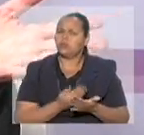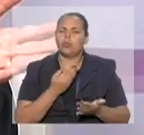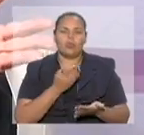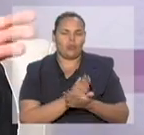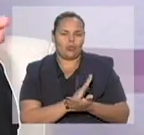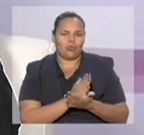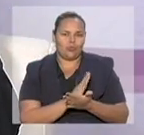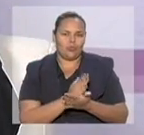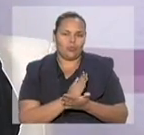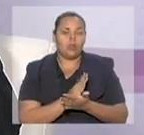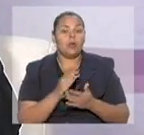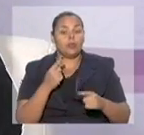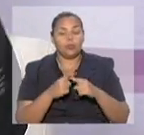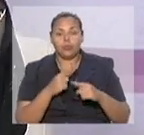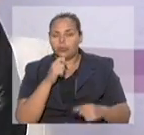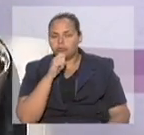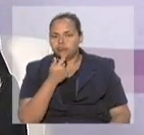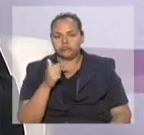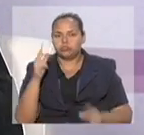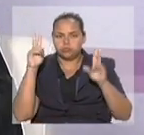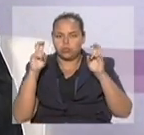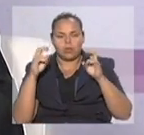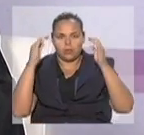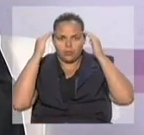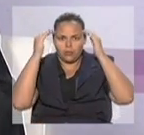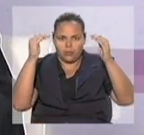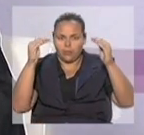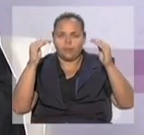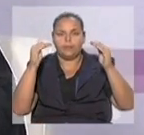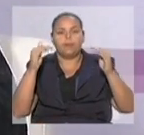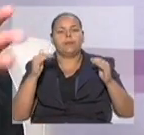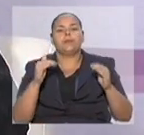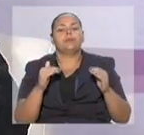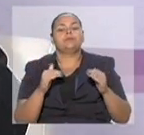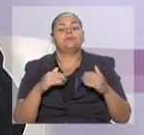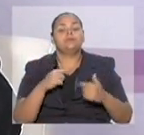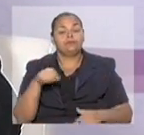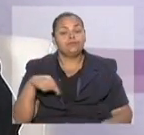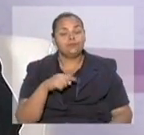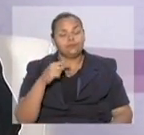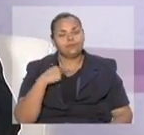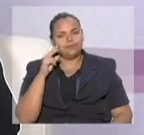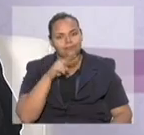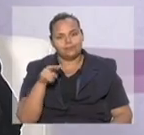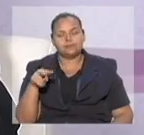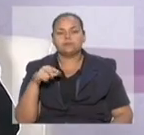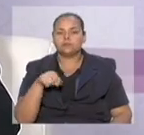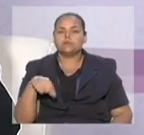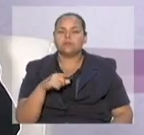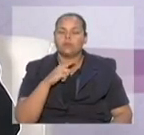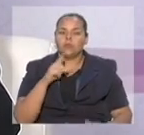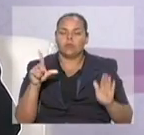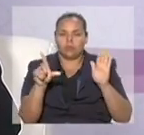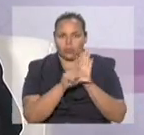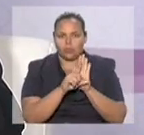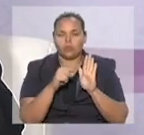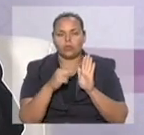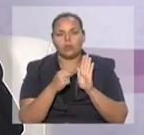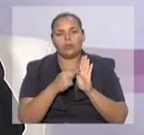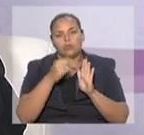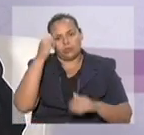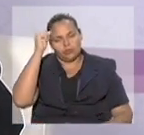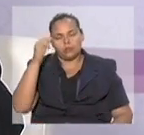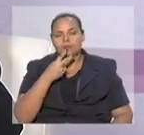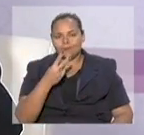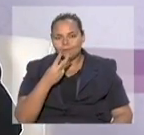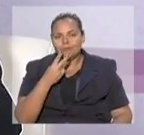estão... Fica incomodado, porque não existe, entre aspas, o menor respeito que a gente aqui observa. Então nós temos uma legislação